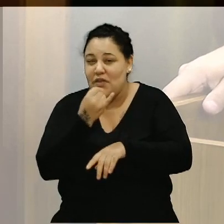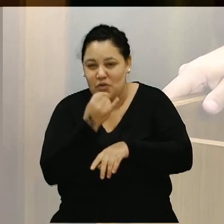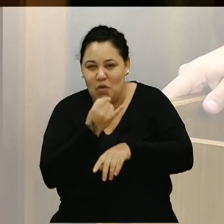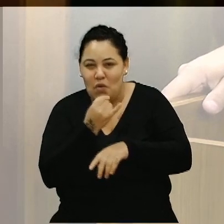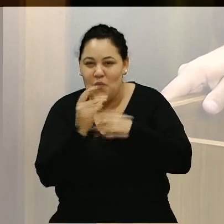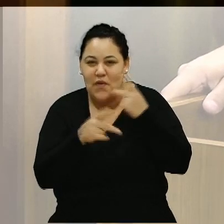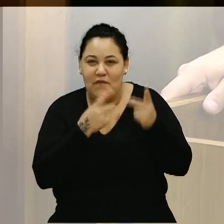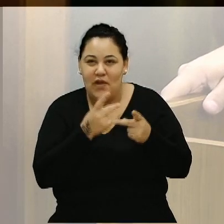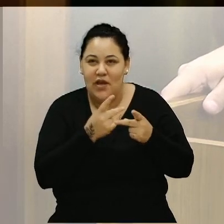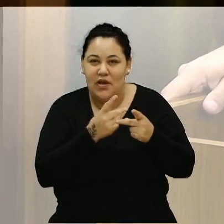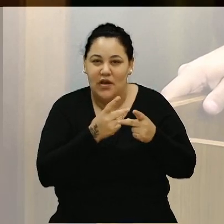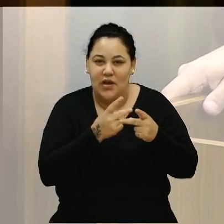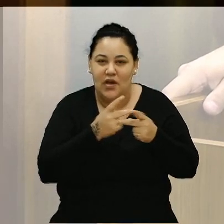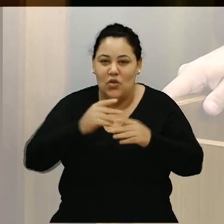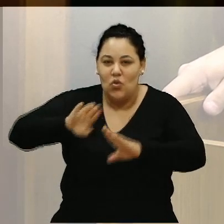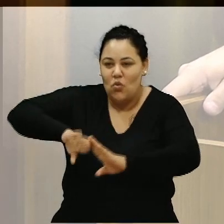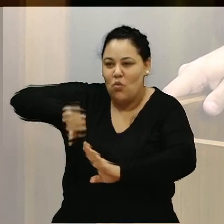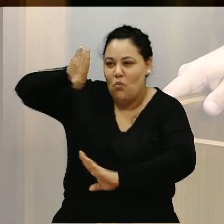Muro da Mauá.